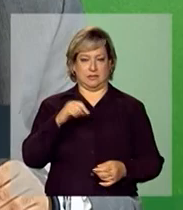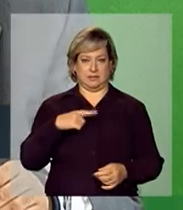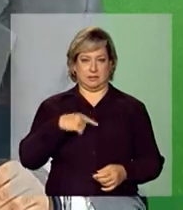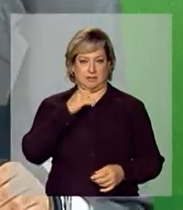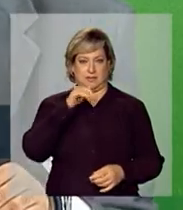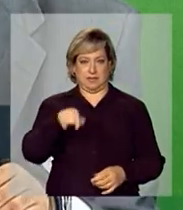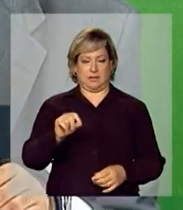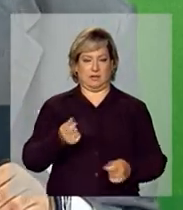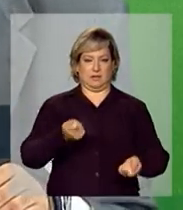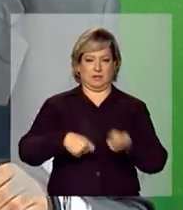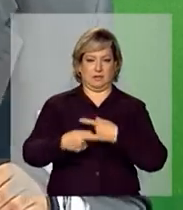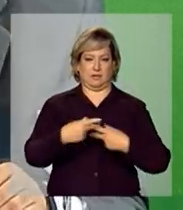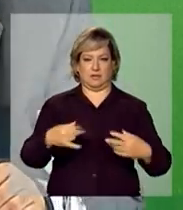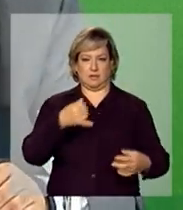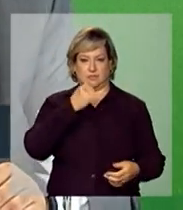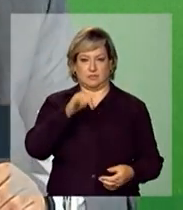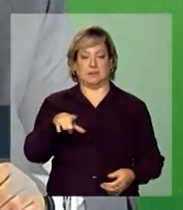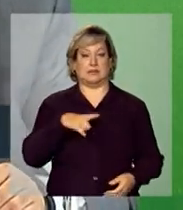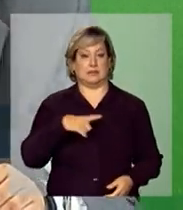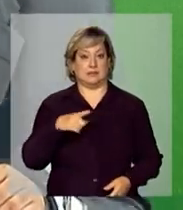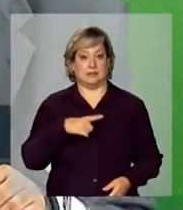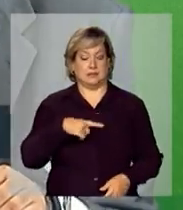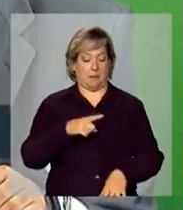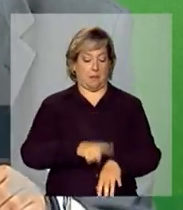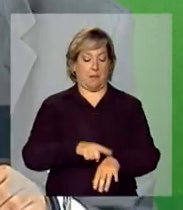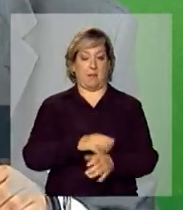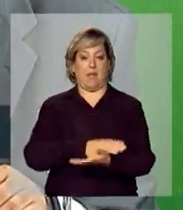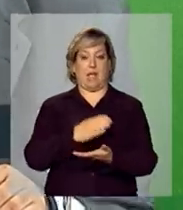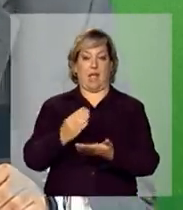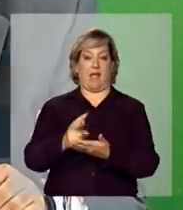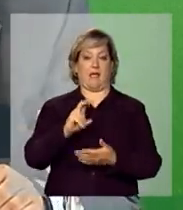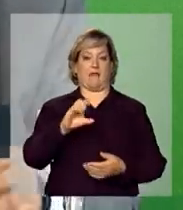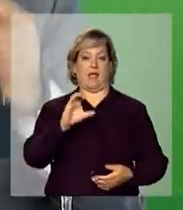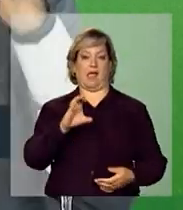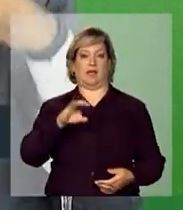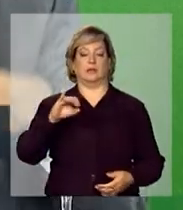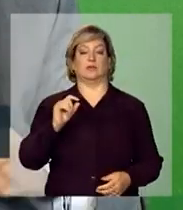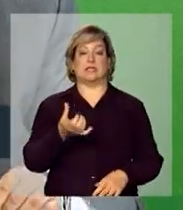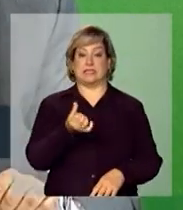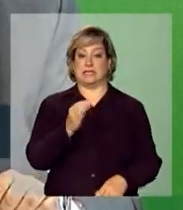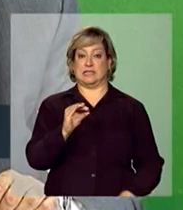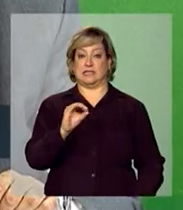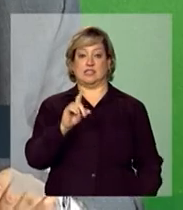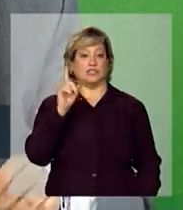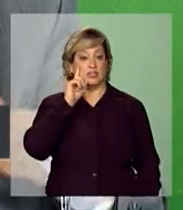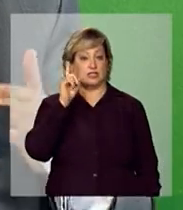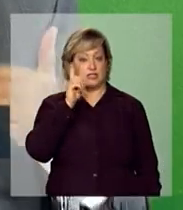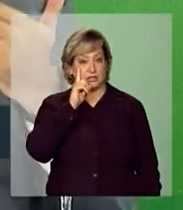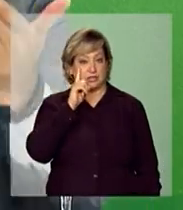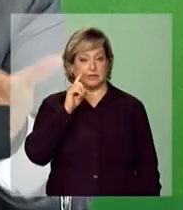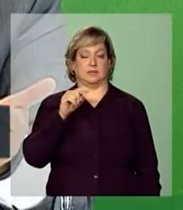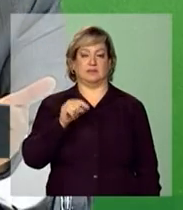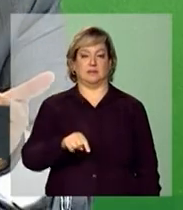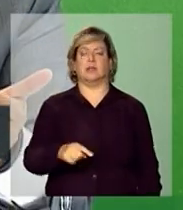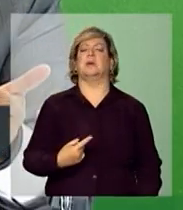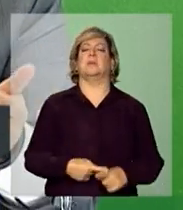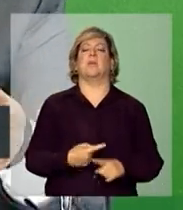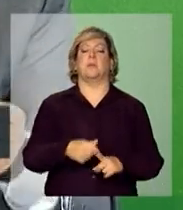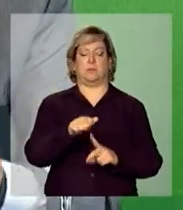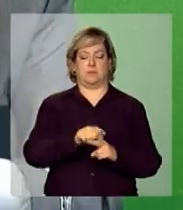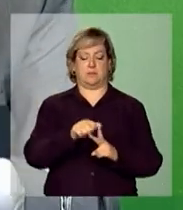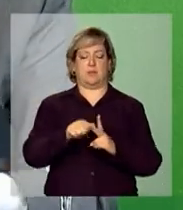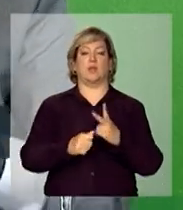Comércio eletrônico ela tem um prazo uma vacaço que nós chamamos de 60 dias então essa do Comércio eletrônico porque 60 dias